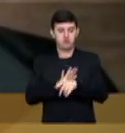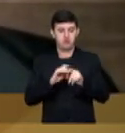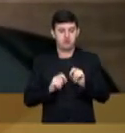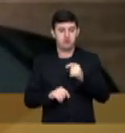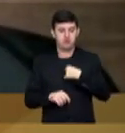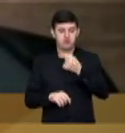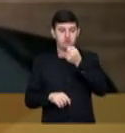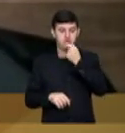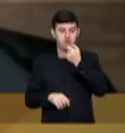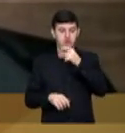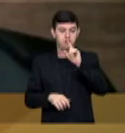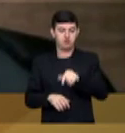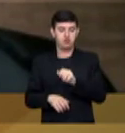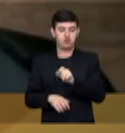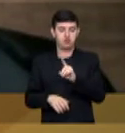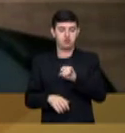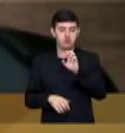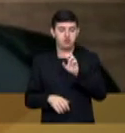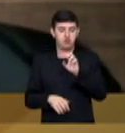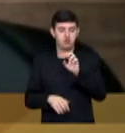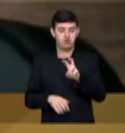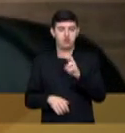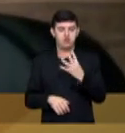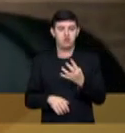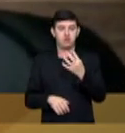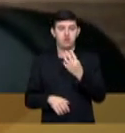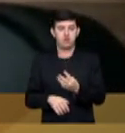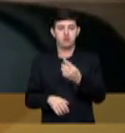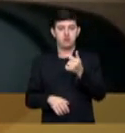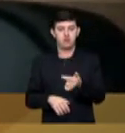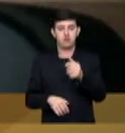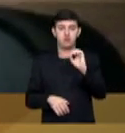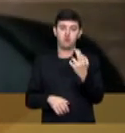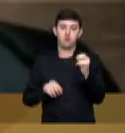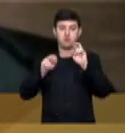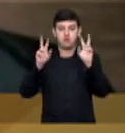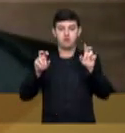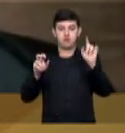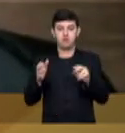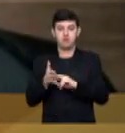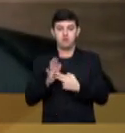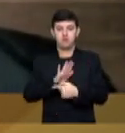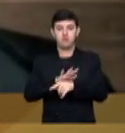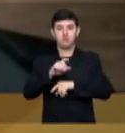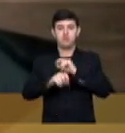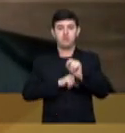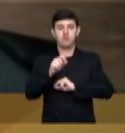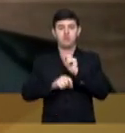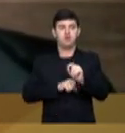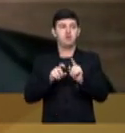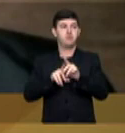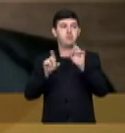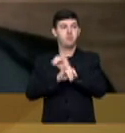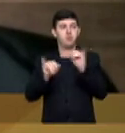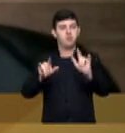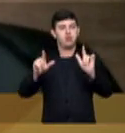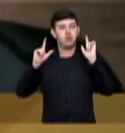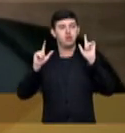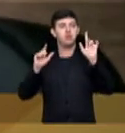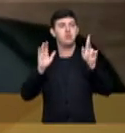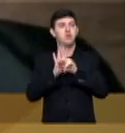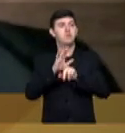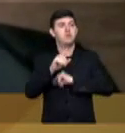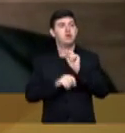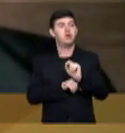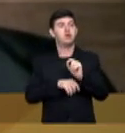na ADI 5432, ou mesmo sobre publicidade de operadoras de telefonia celular